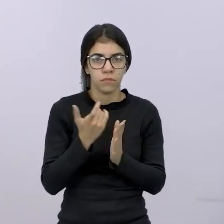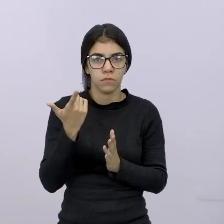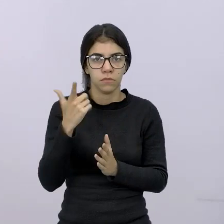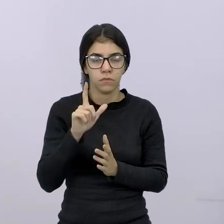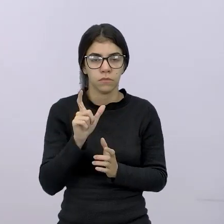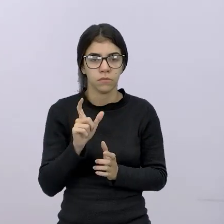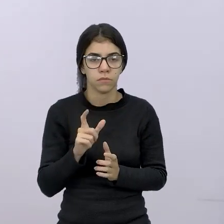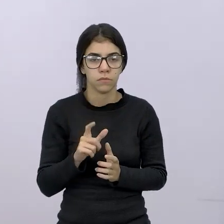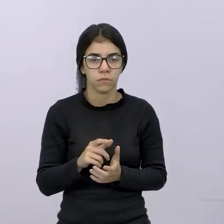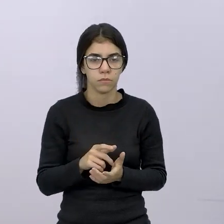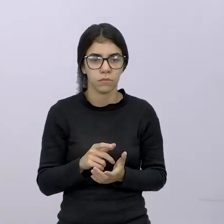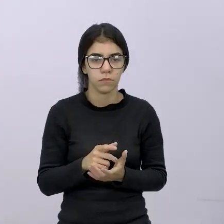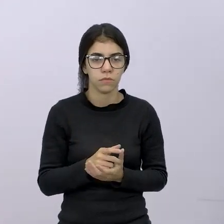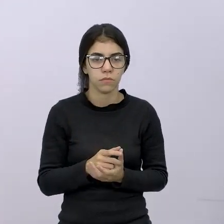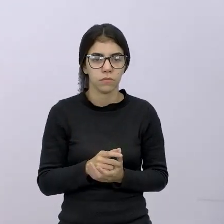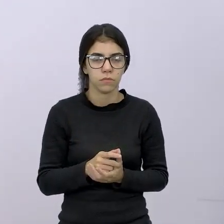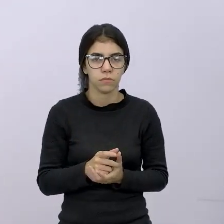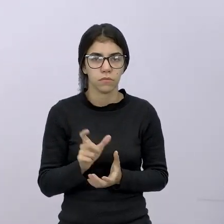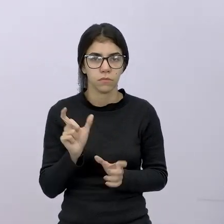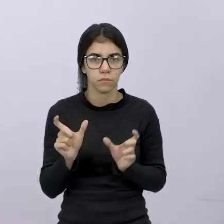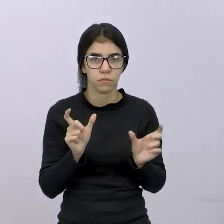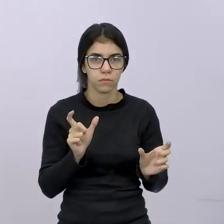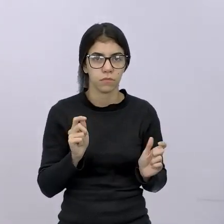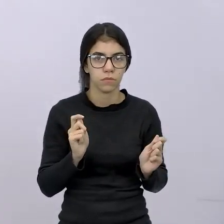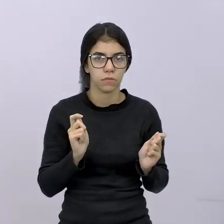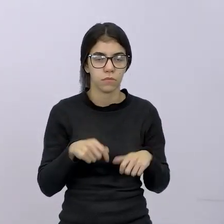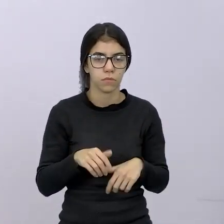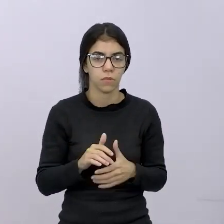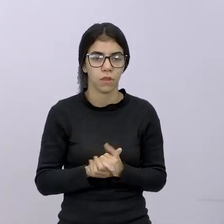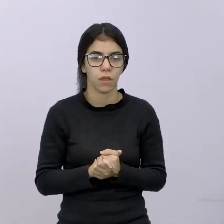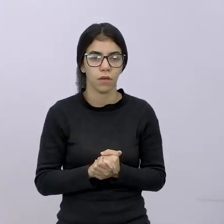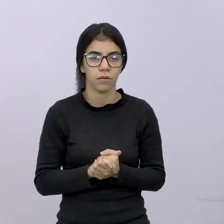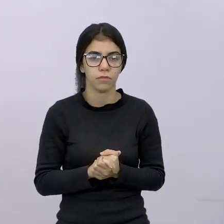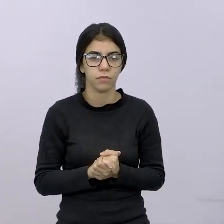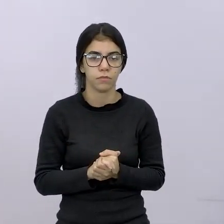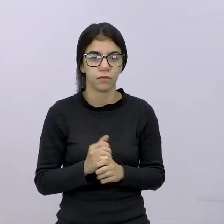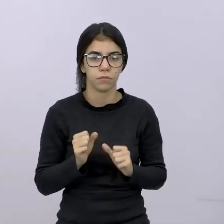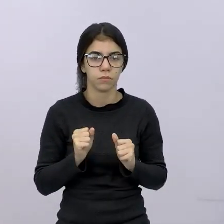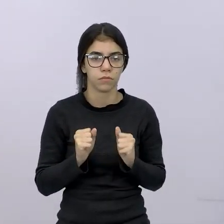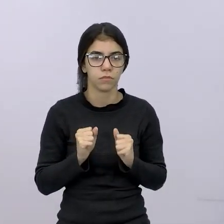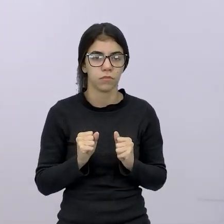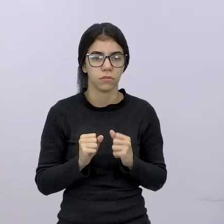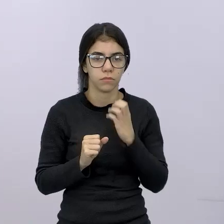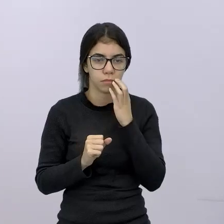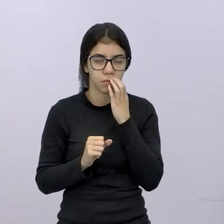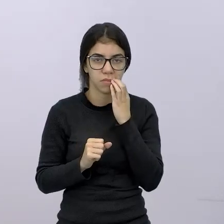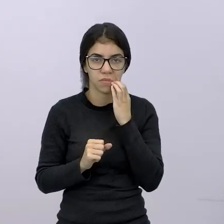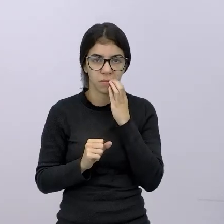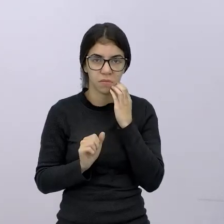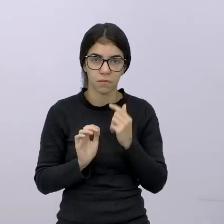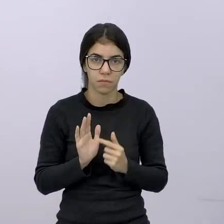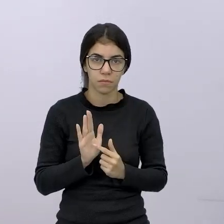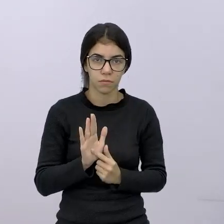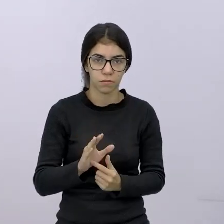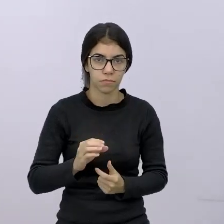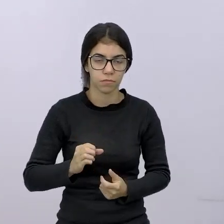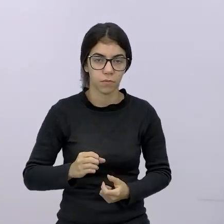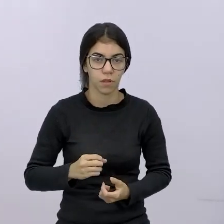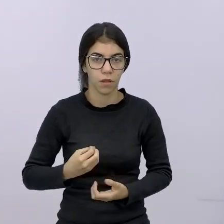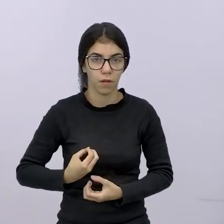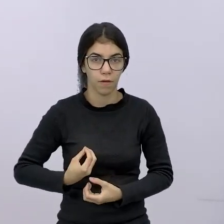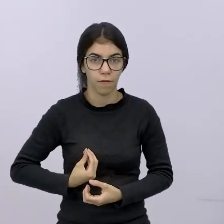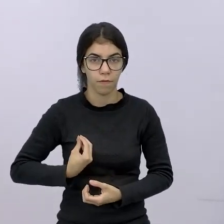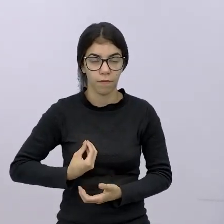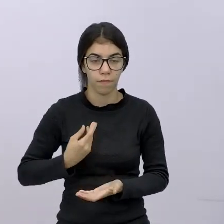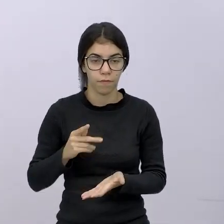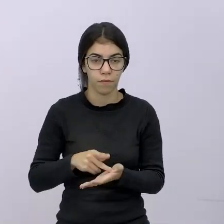ser uma qualidade, um predicado meu, que poderia expressar essa minha essência, né? E qual seria então?